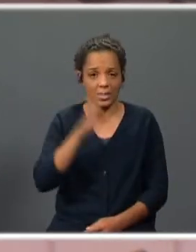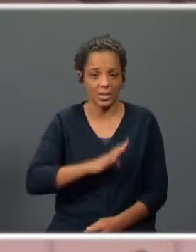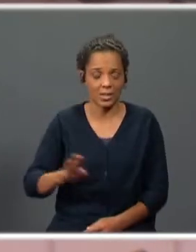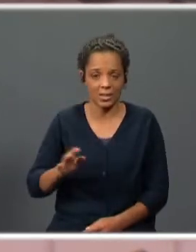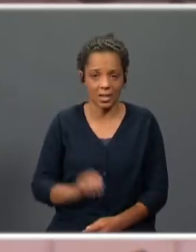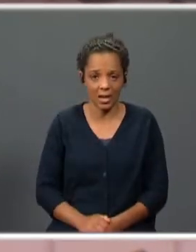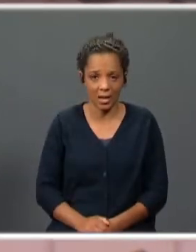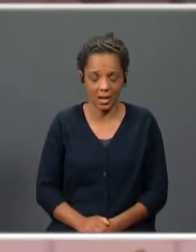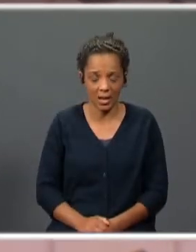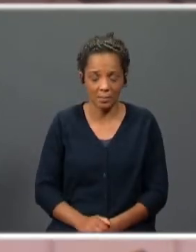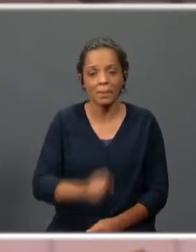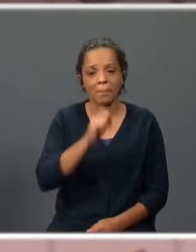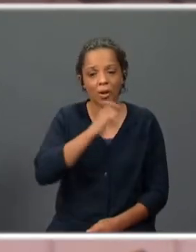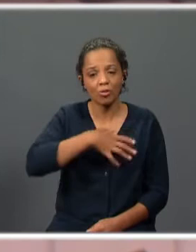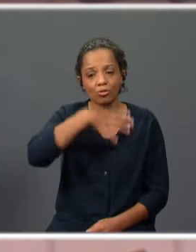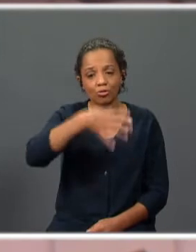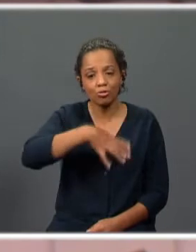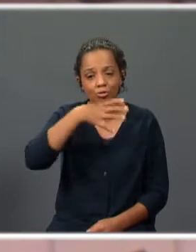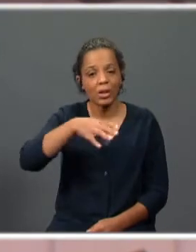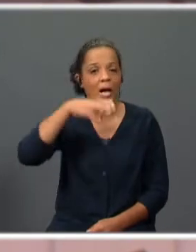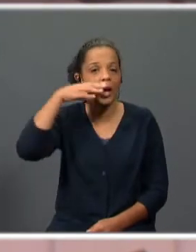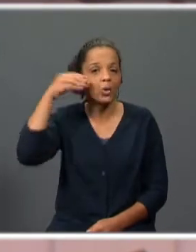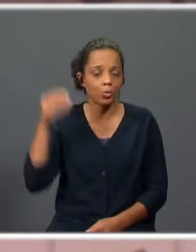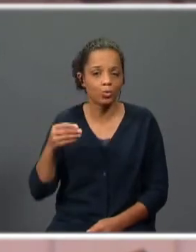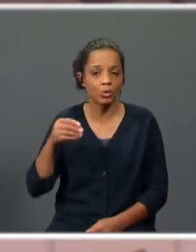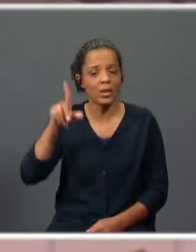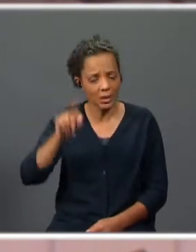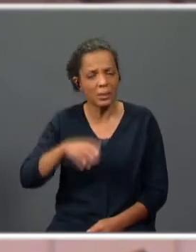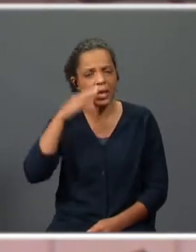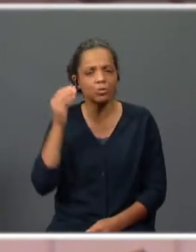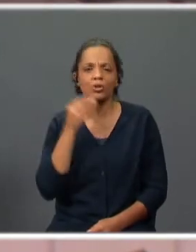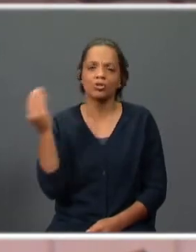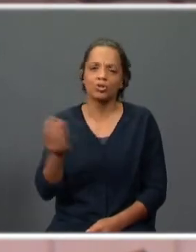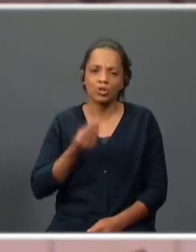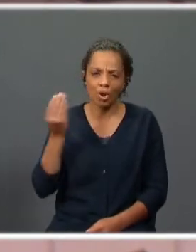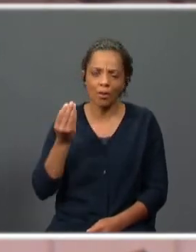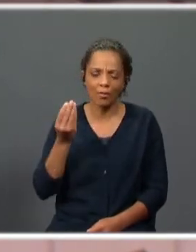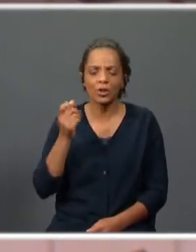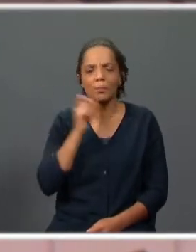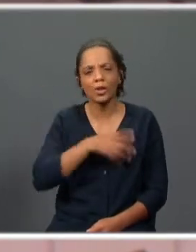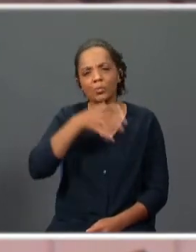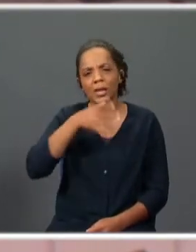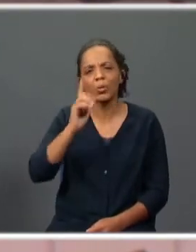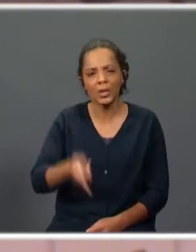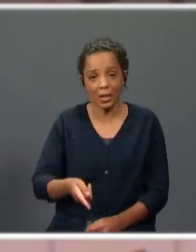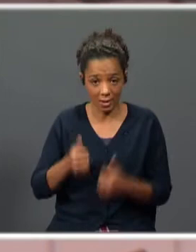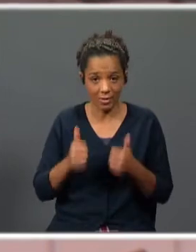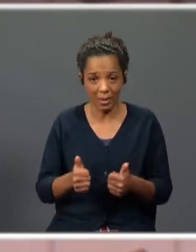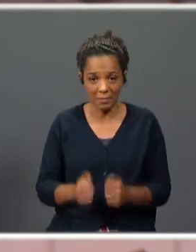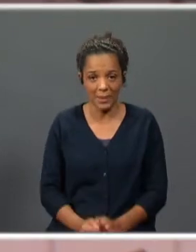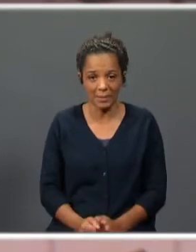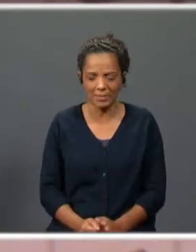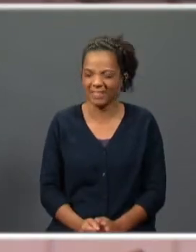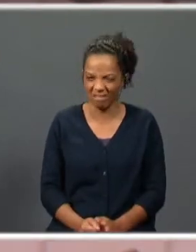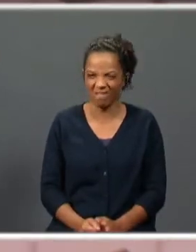sempre transmiti-las e explicar aos nossos adultos e aos adultos jovens que nos seguem o que são. Pode ser, mas